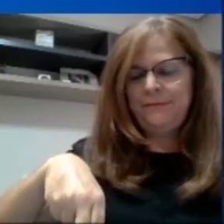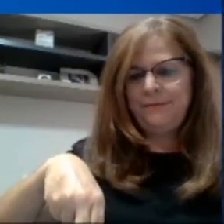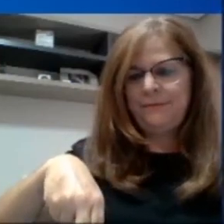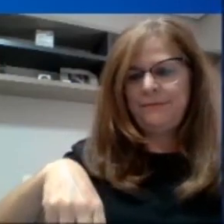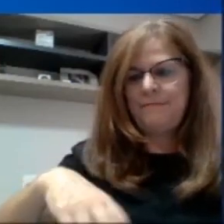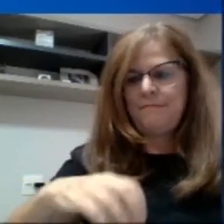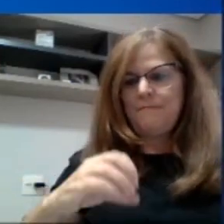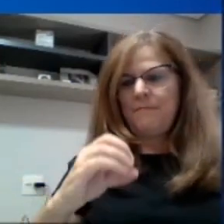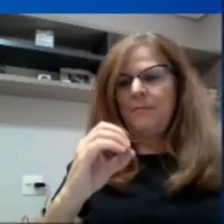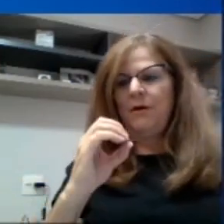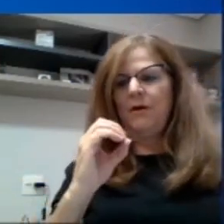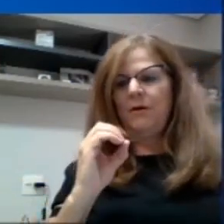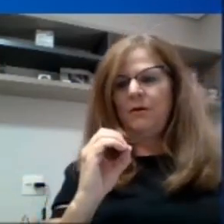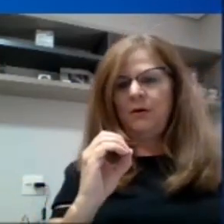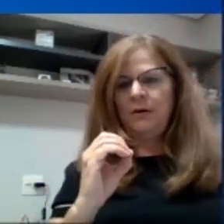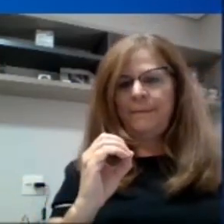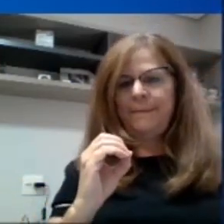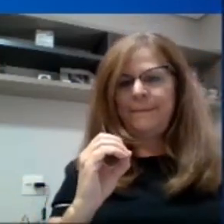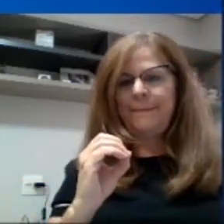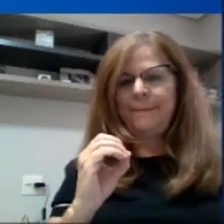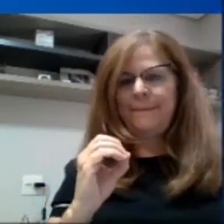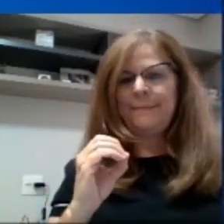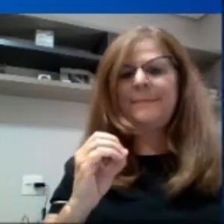N, O,